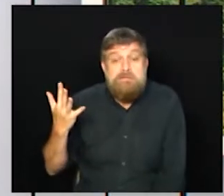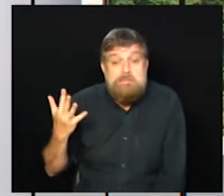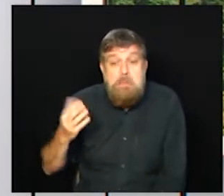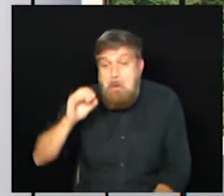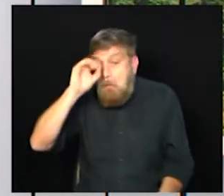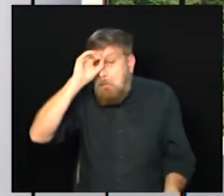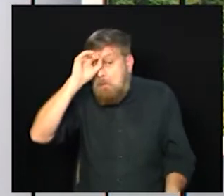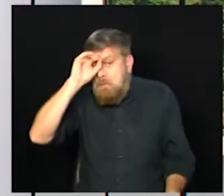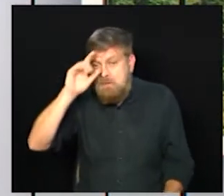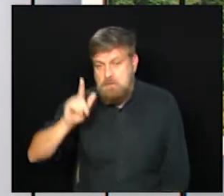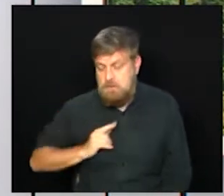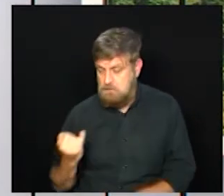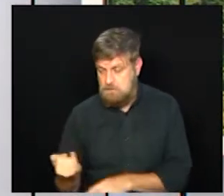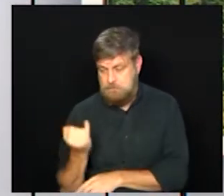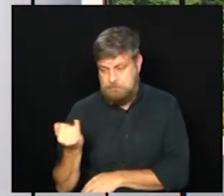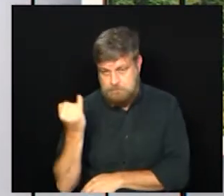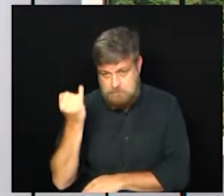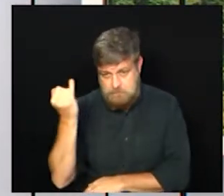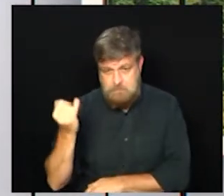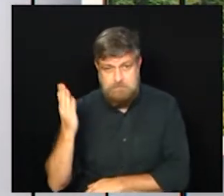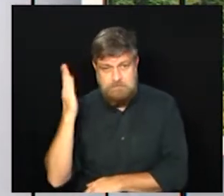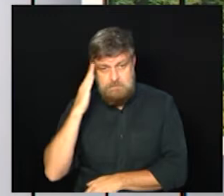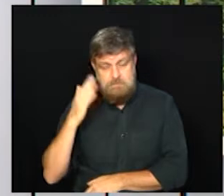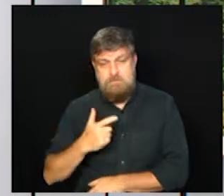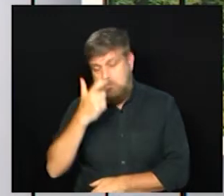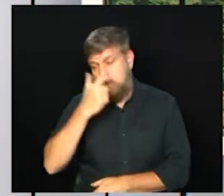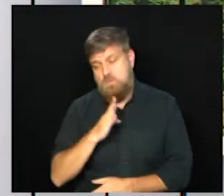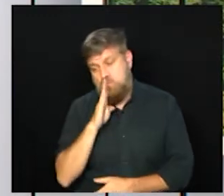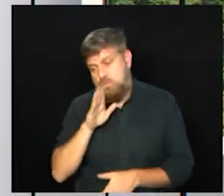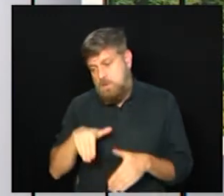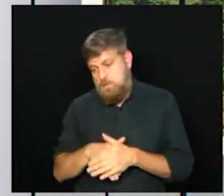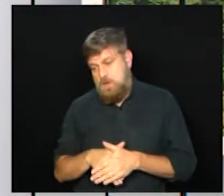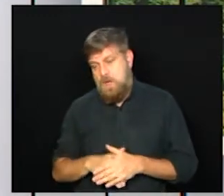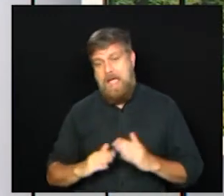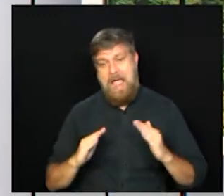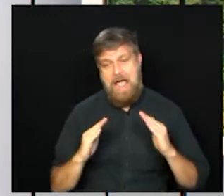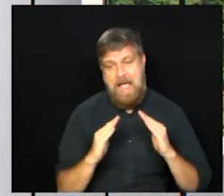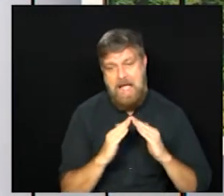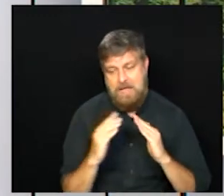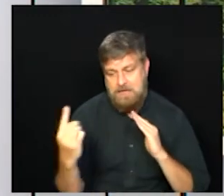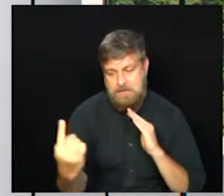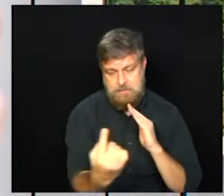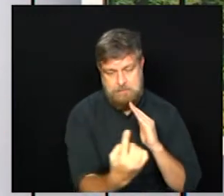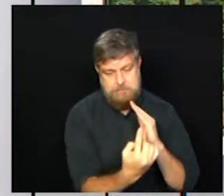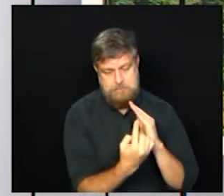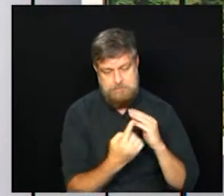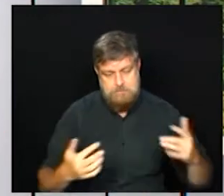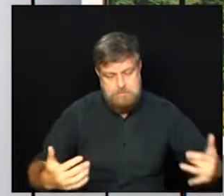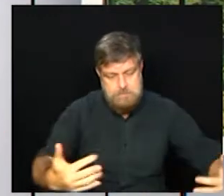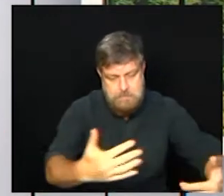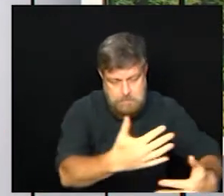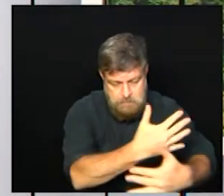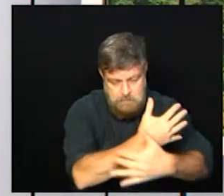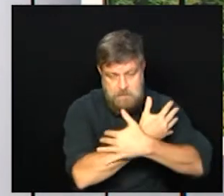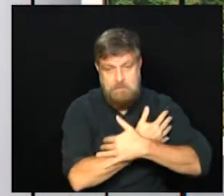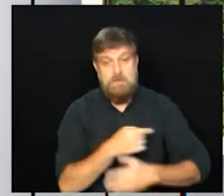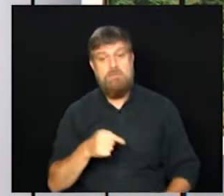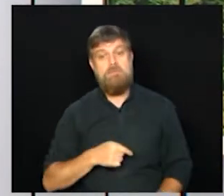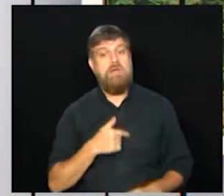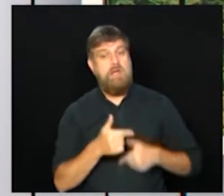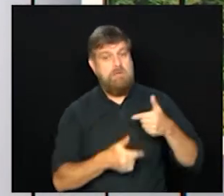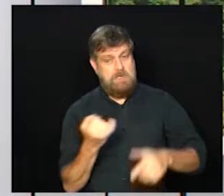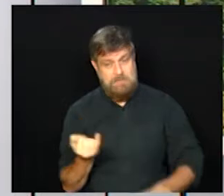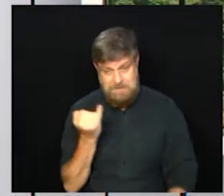tipo de coisa é muito importante. E aí eu não posso deixar de falar também da Casa Abrigo Sara M, que também é um serviço importante. Ainda